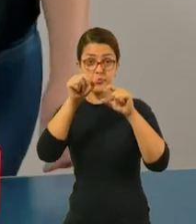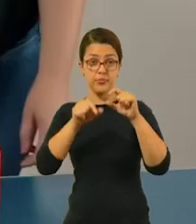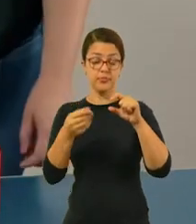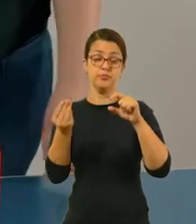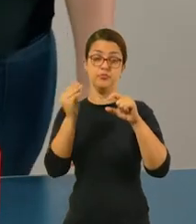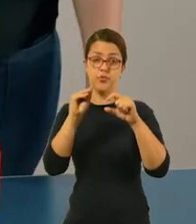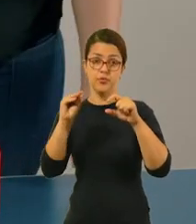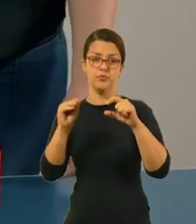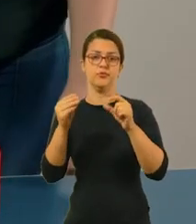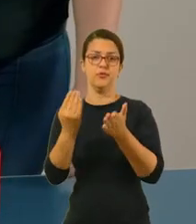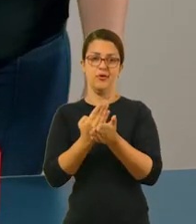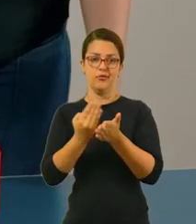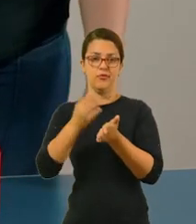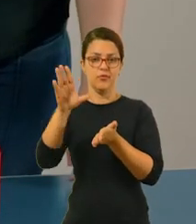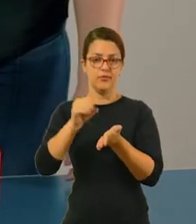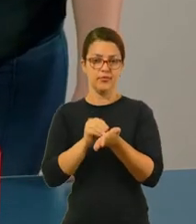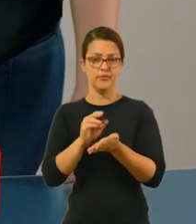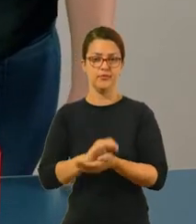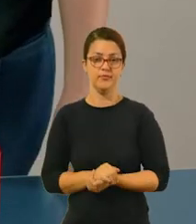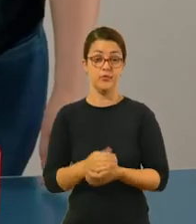no seu caderno.